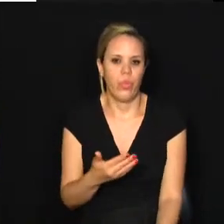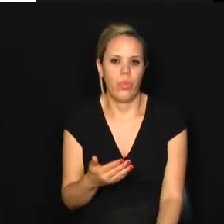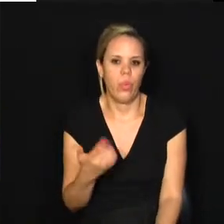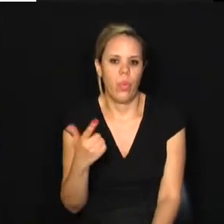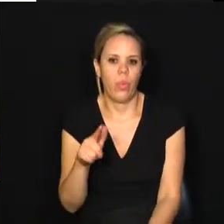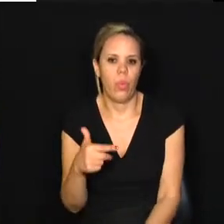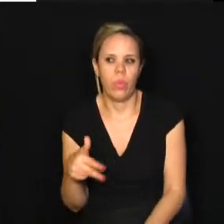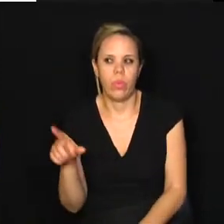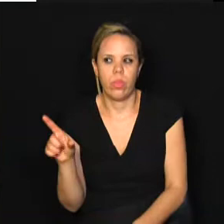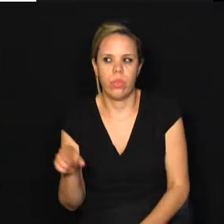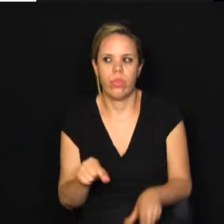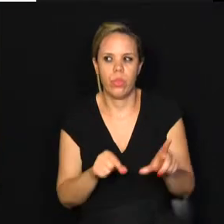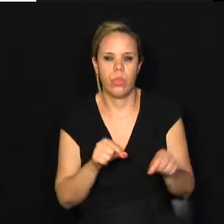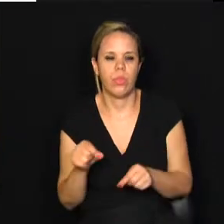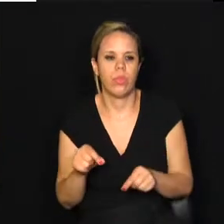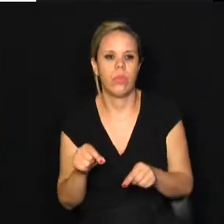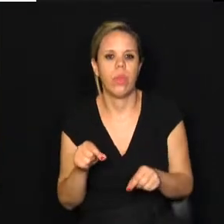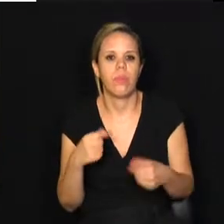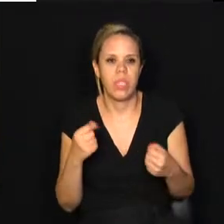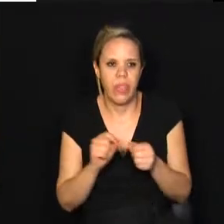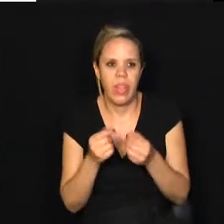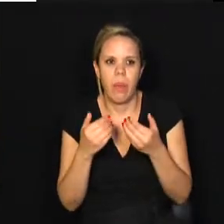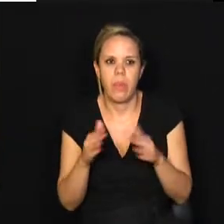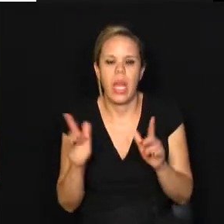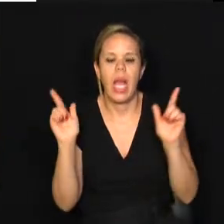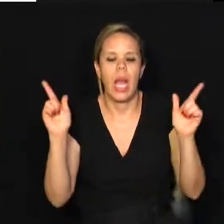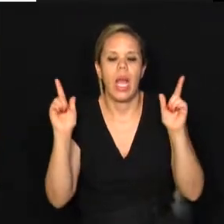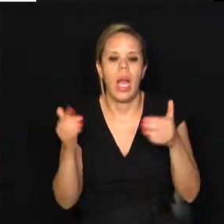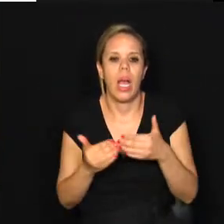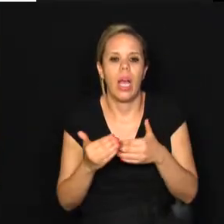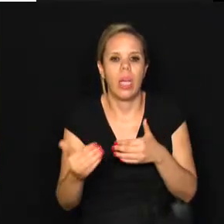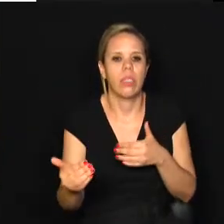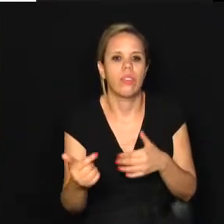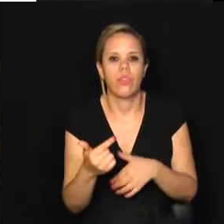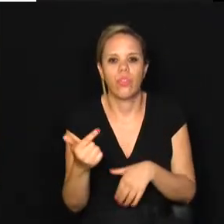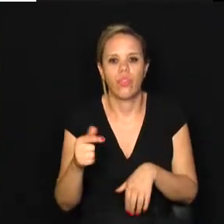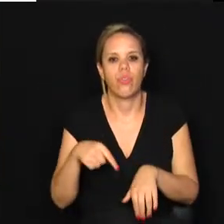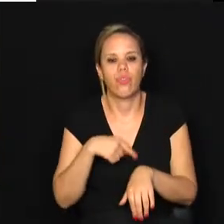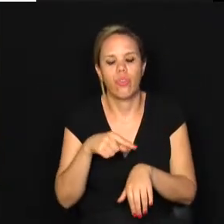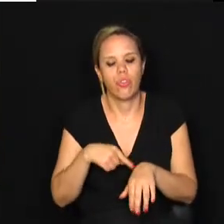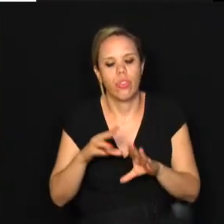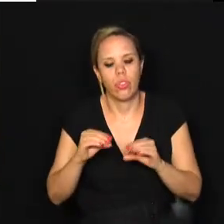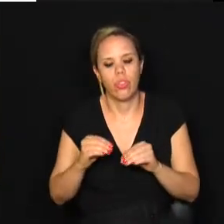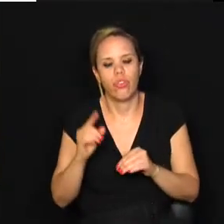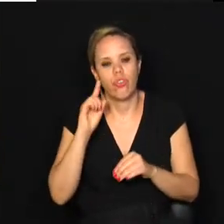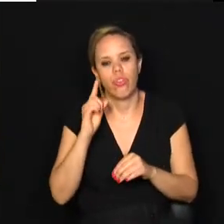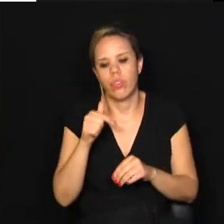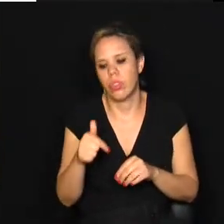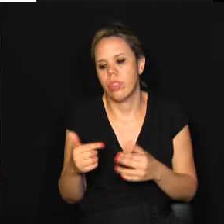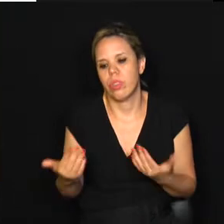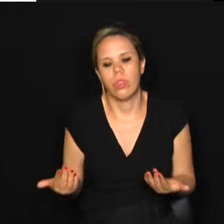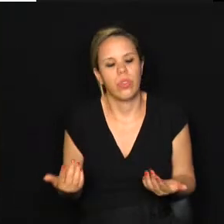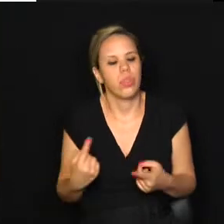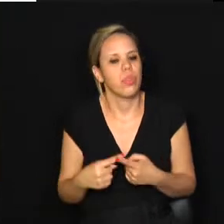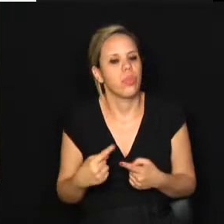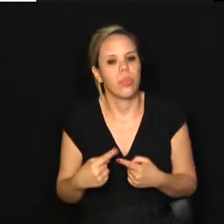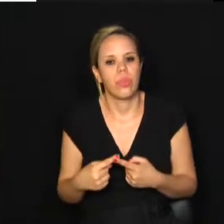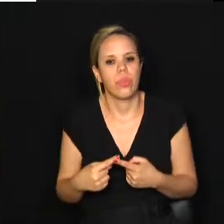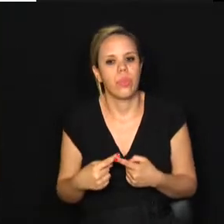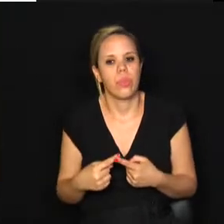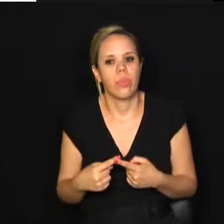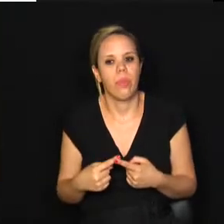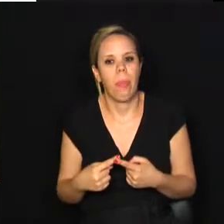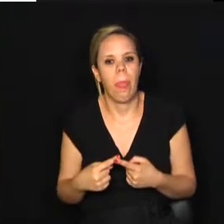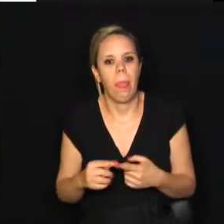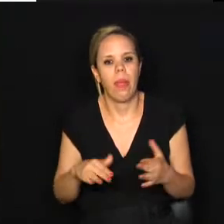por deflagrar a greve a partir das 22 horas do dia 17. Porque até no